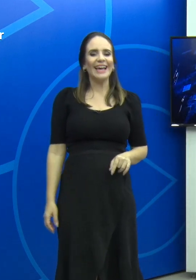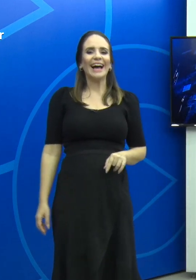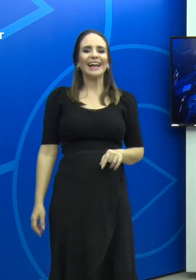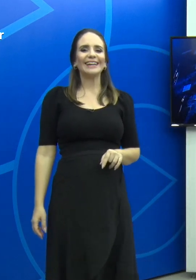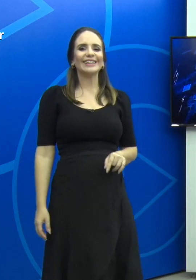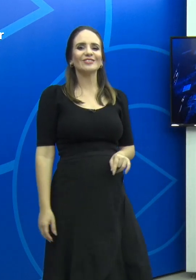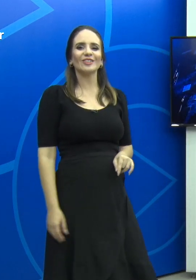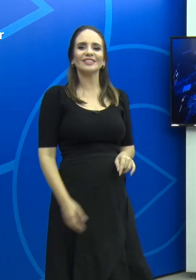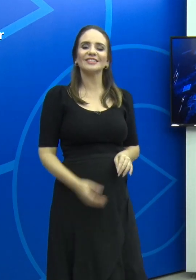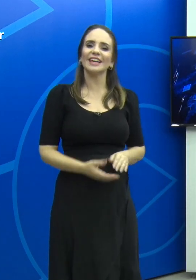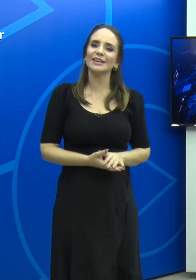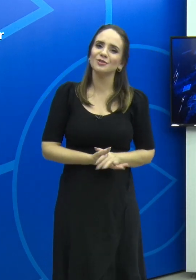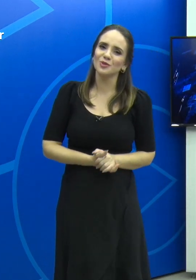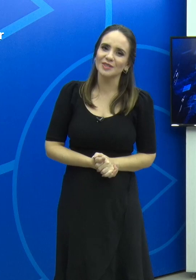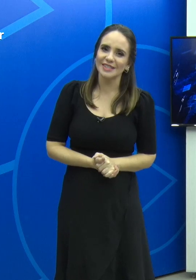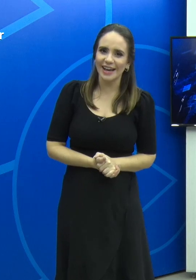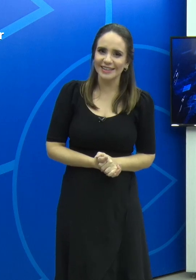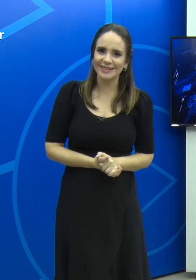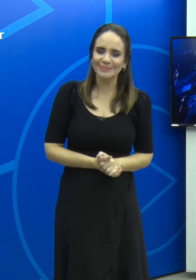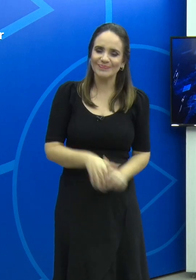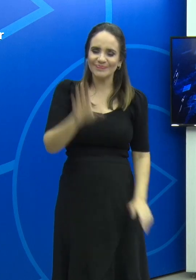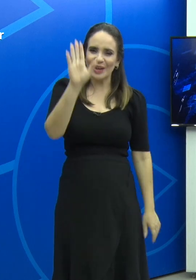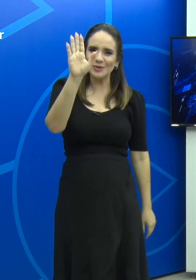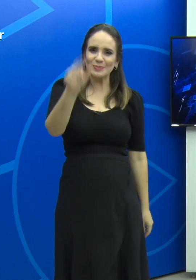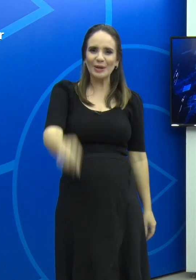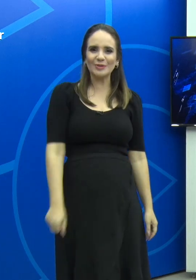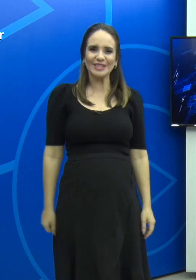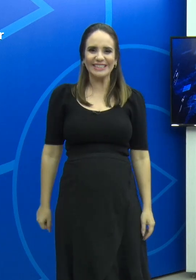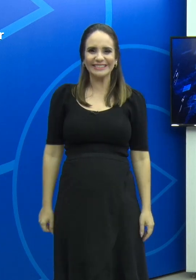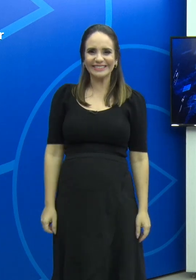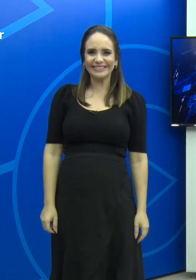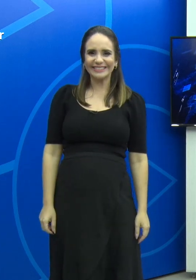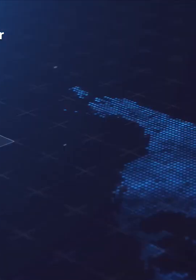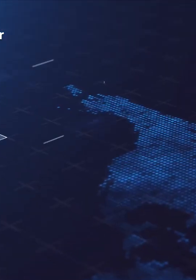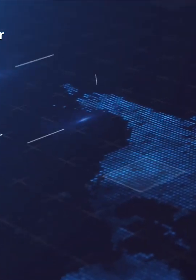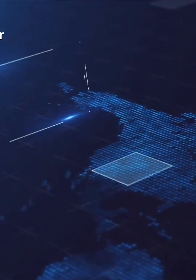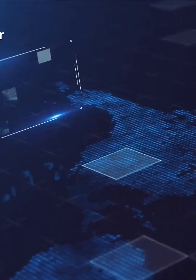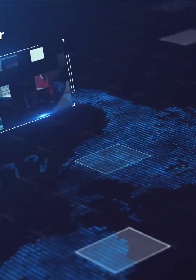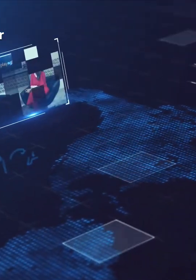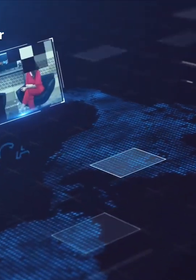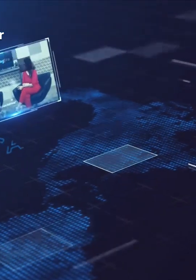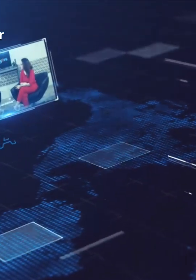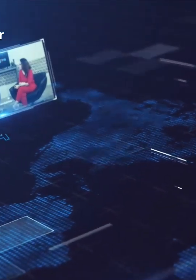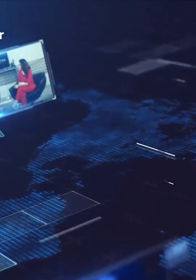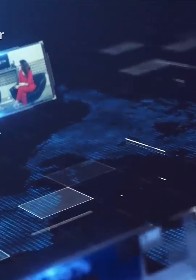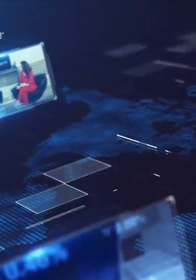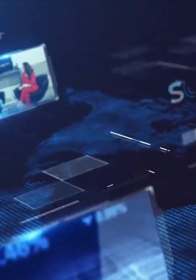agora.com.br além das nossas redes sociais eu espero você